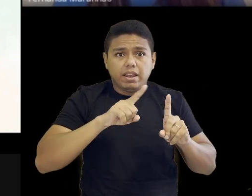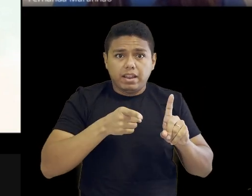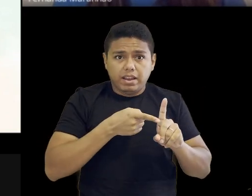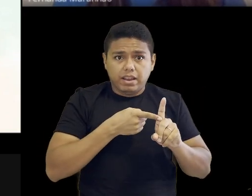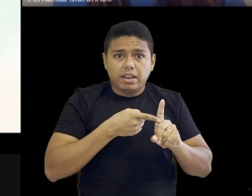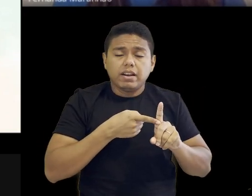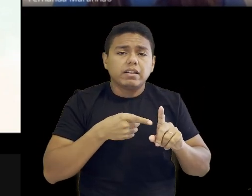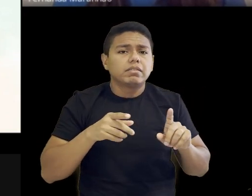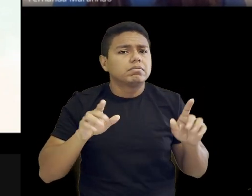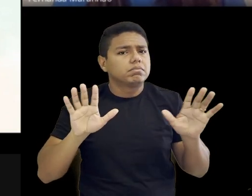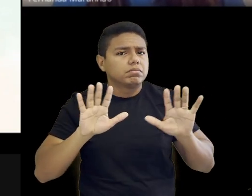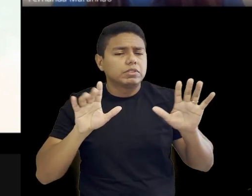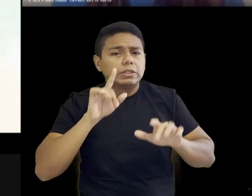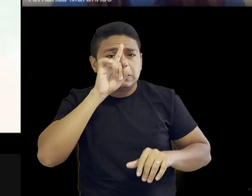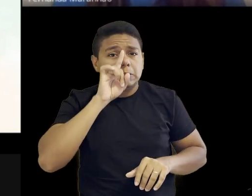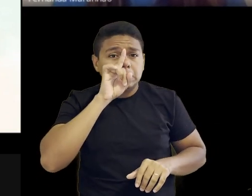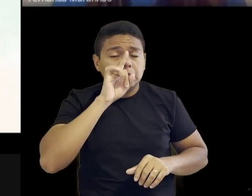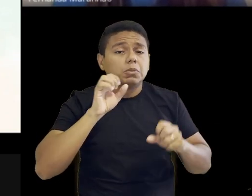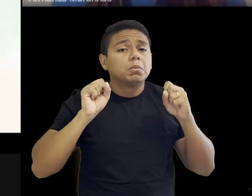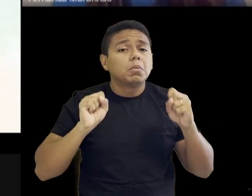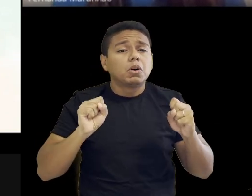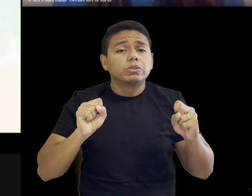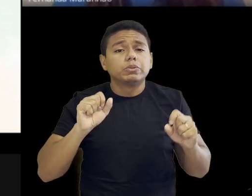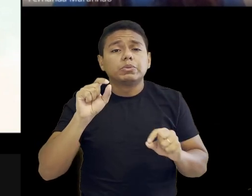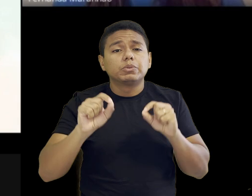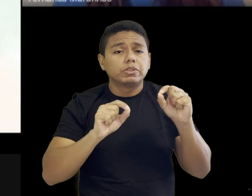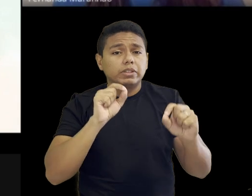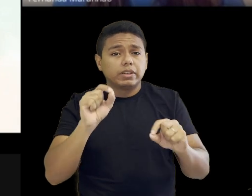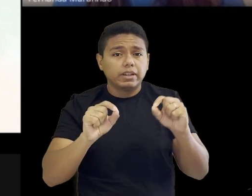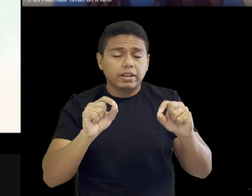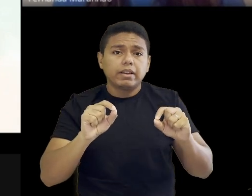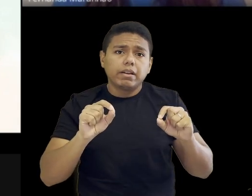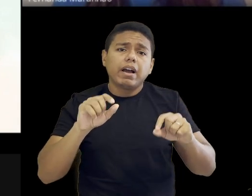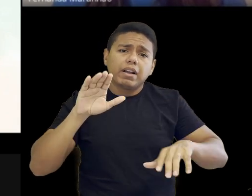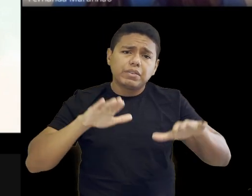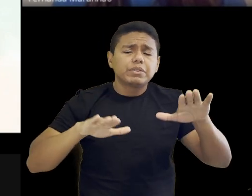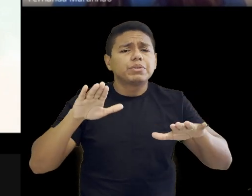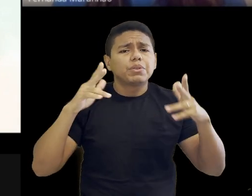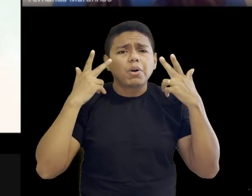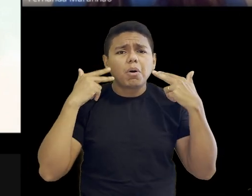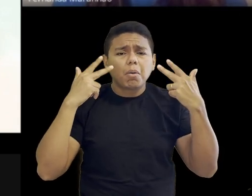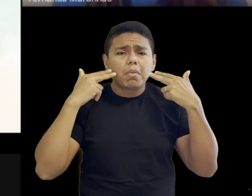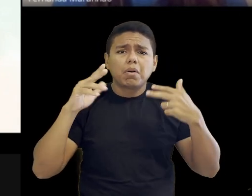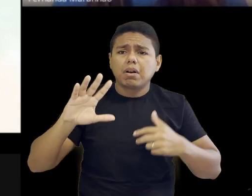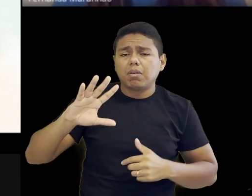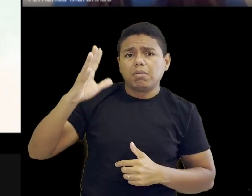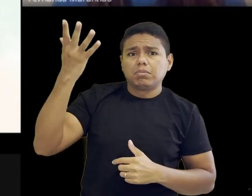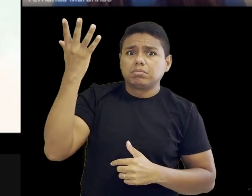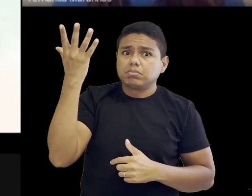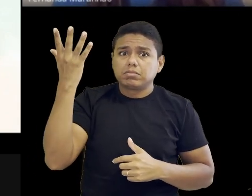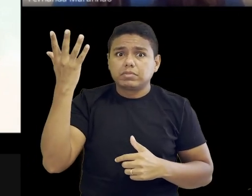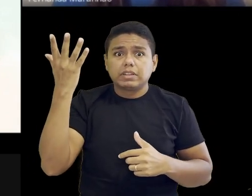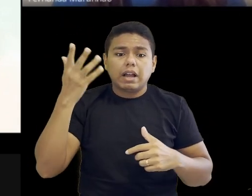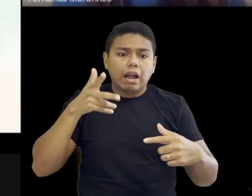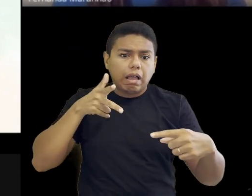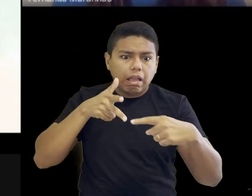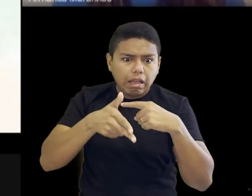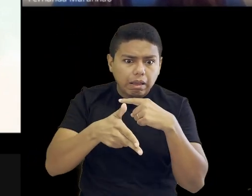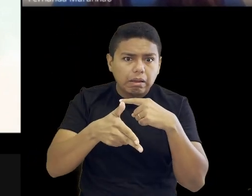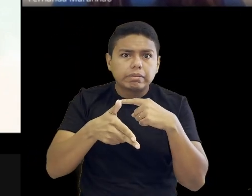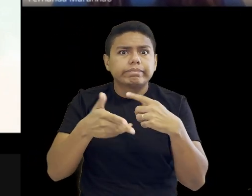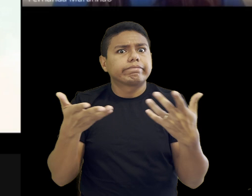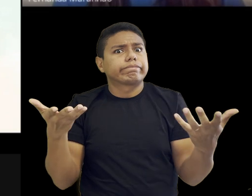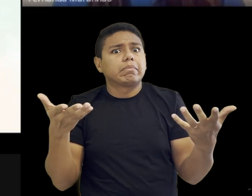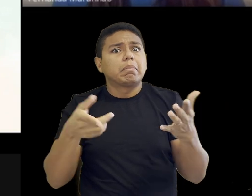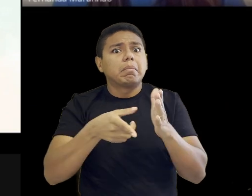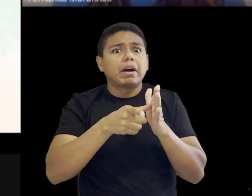perda gestacional, porque corre-se o risco de ter condutas ativas que acabem interrompendo uma gravidez